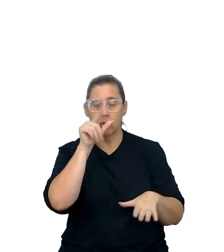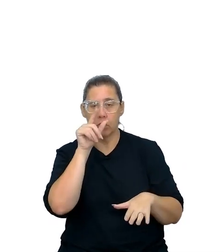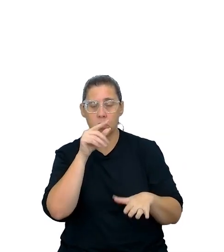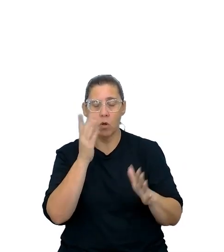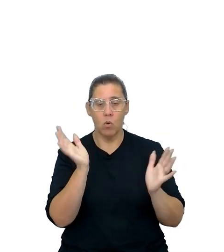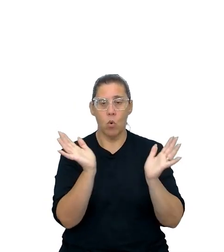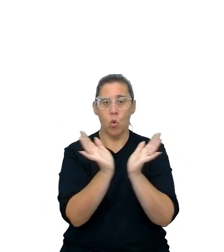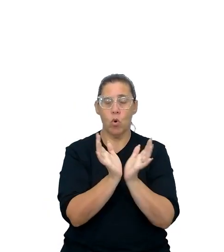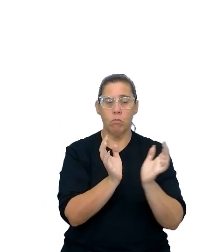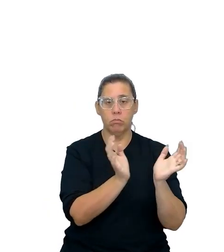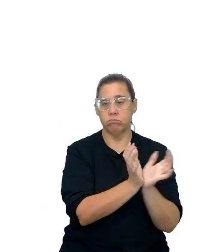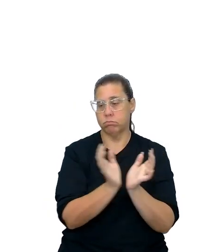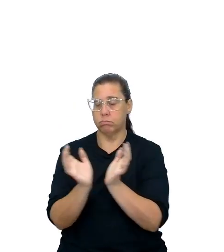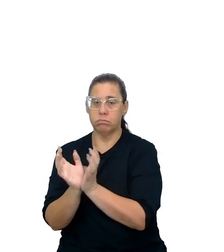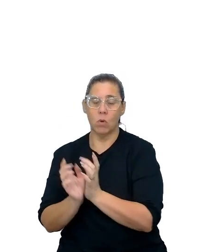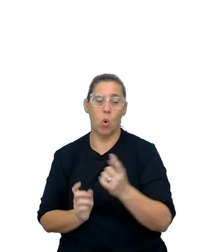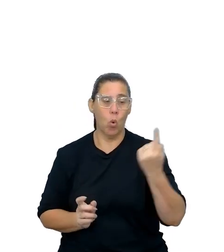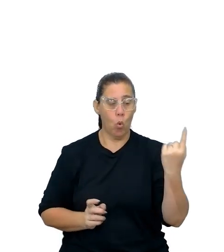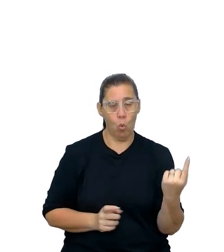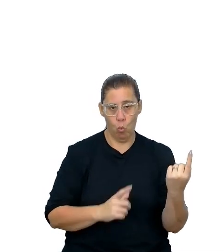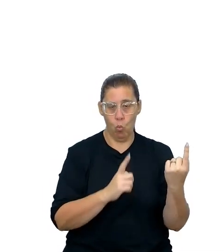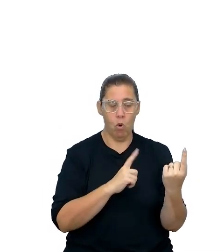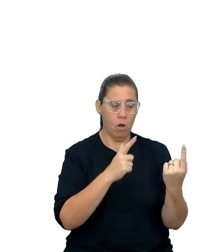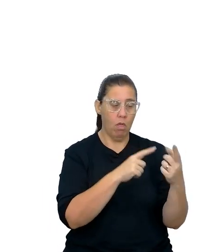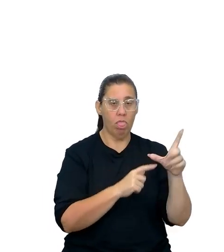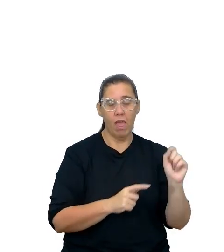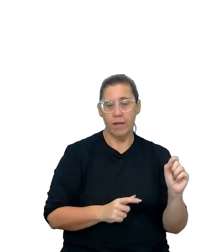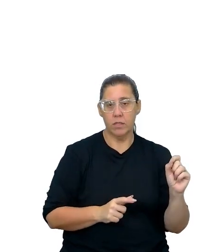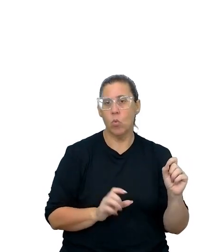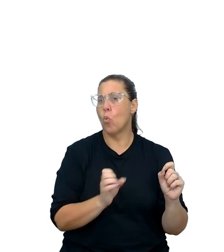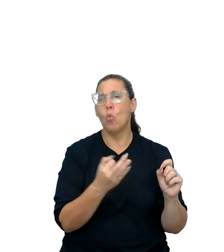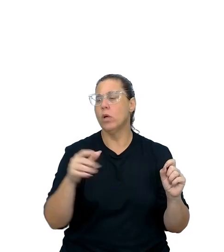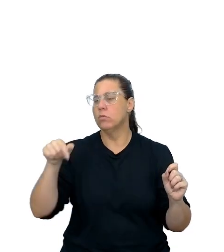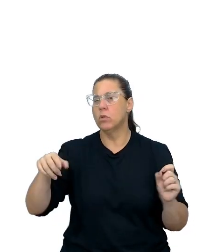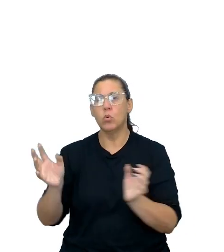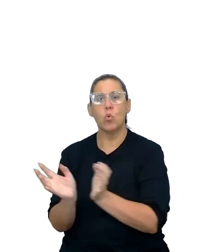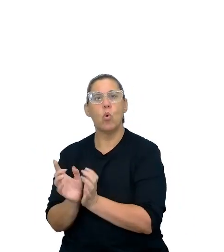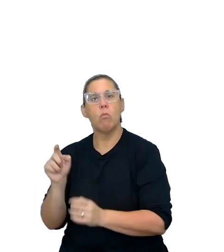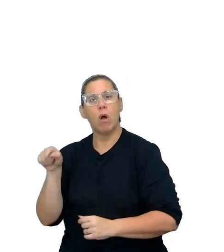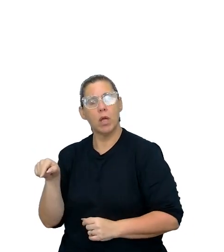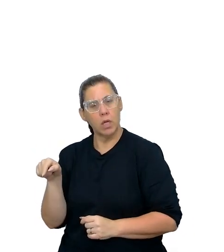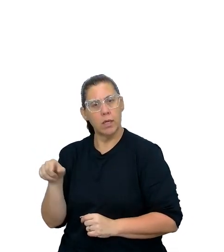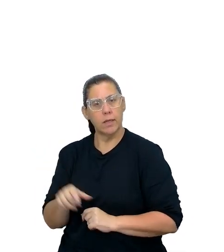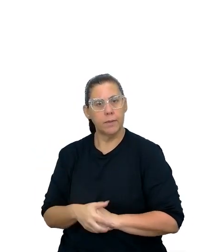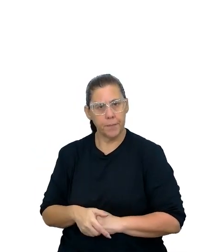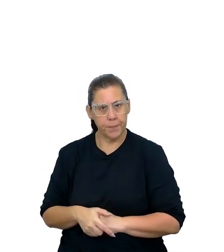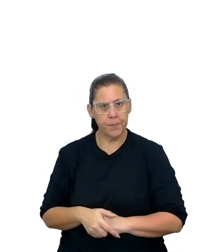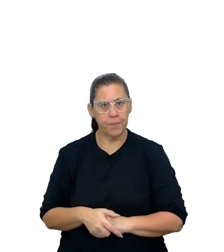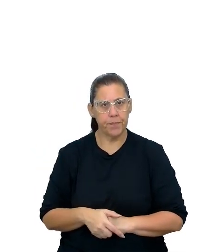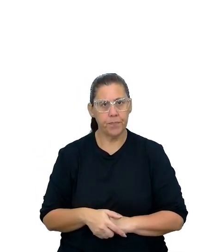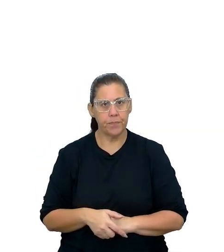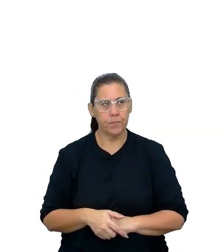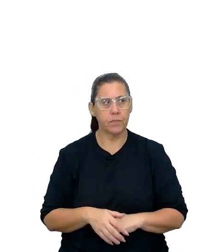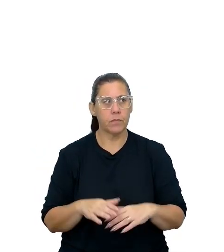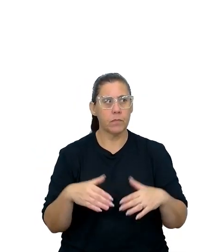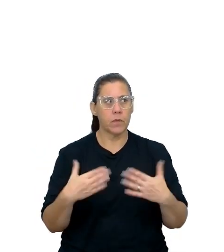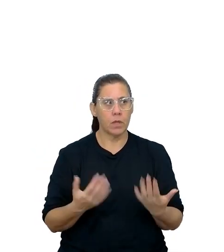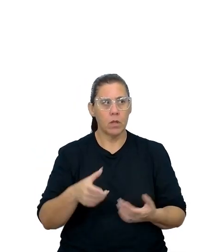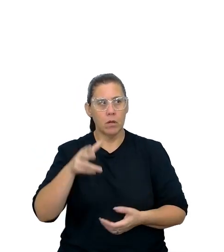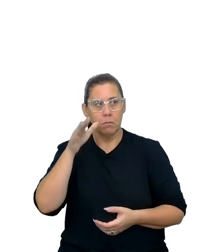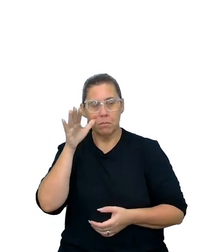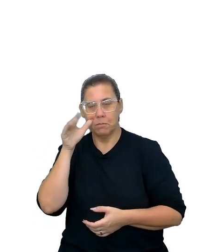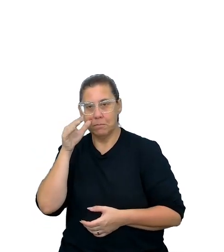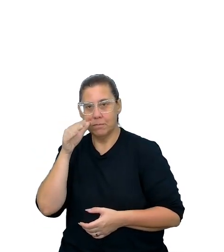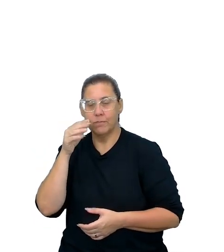em 2 grupos. Em um deles havia 10 andorinhas. Quantas andorinhas havia no outro grupo? Então, observando